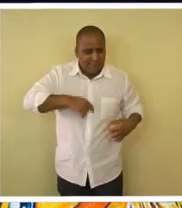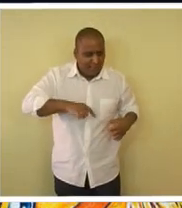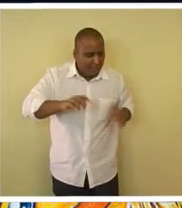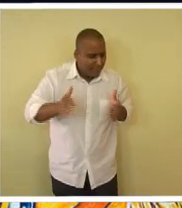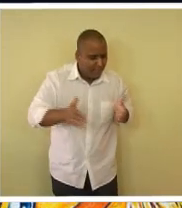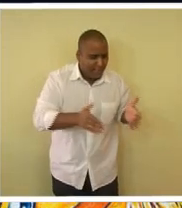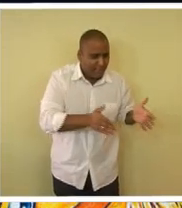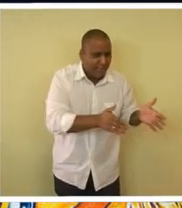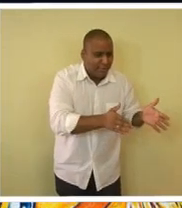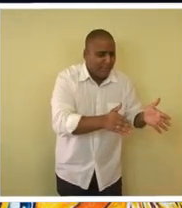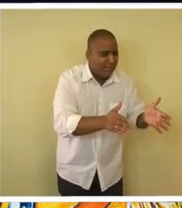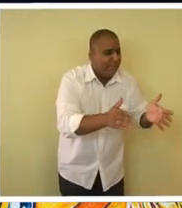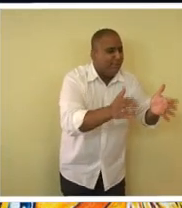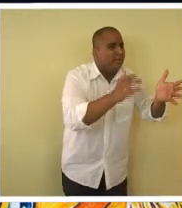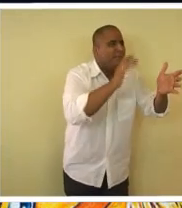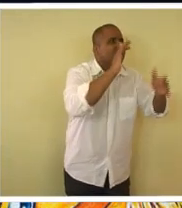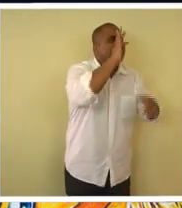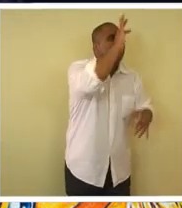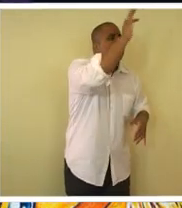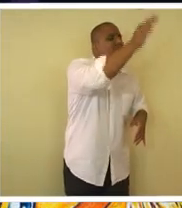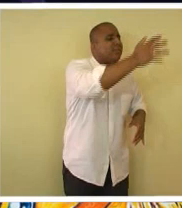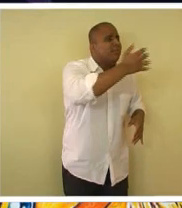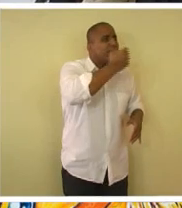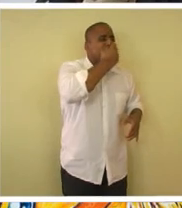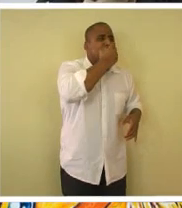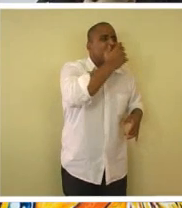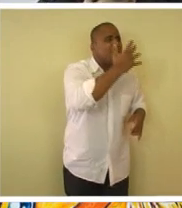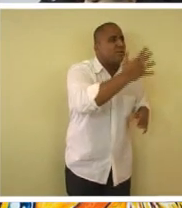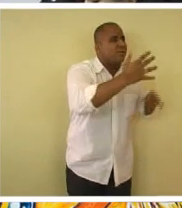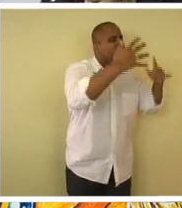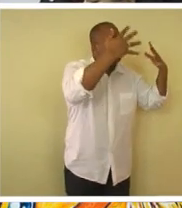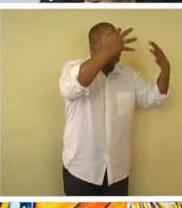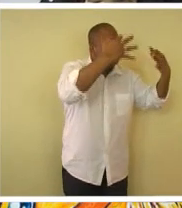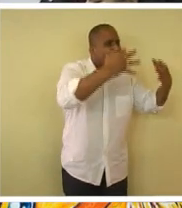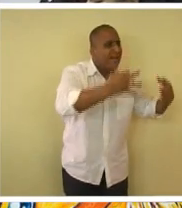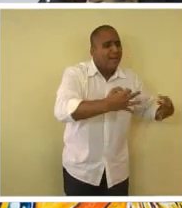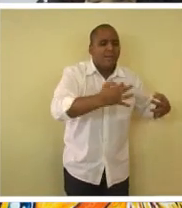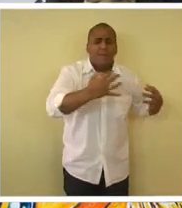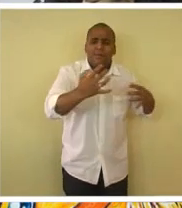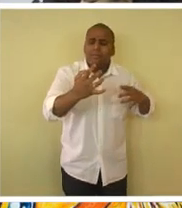Andar Pela lua da promessa